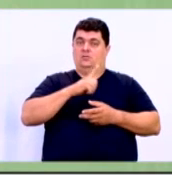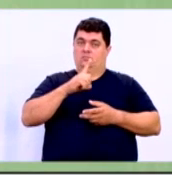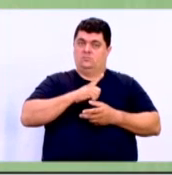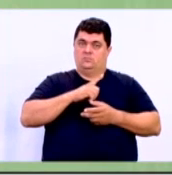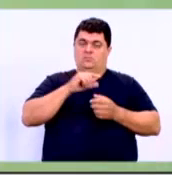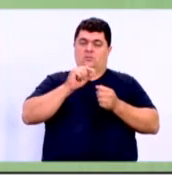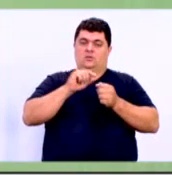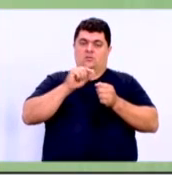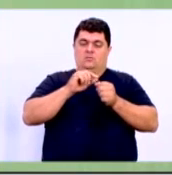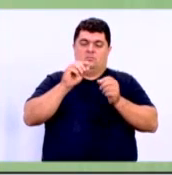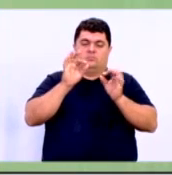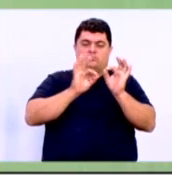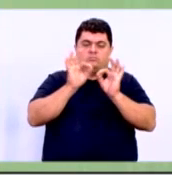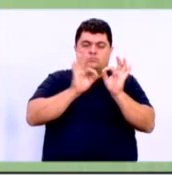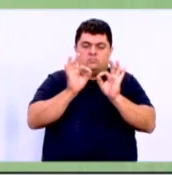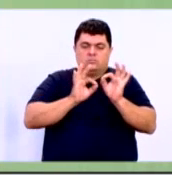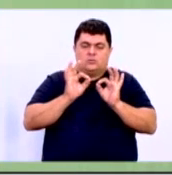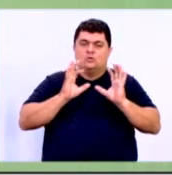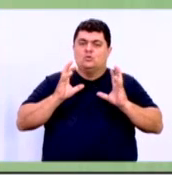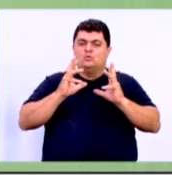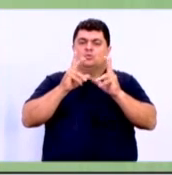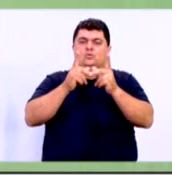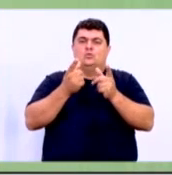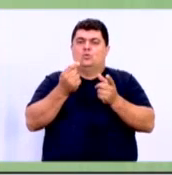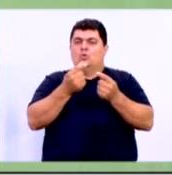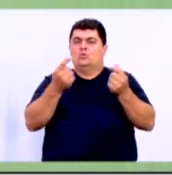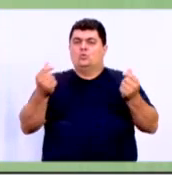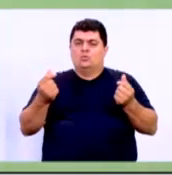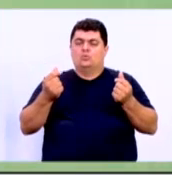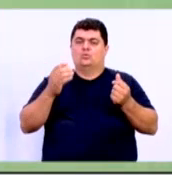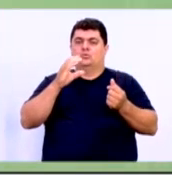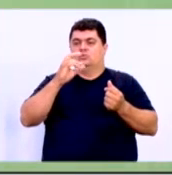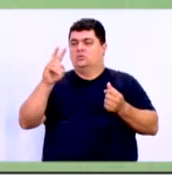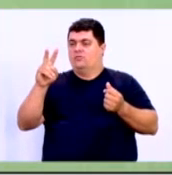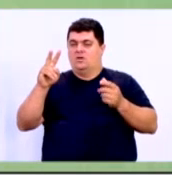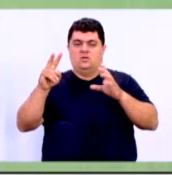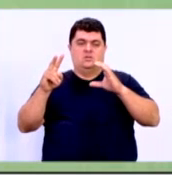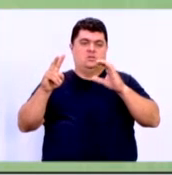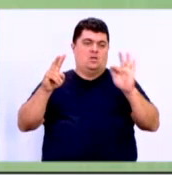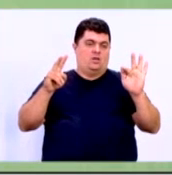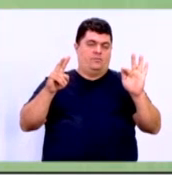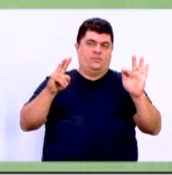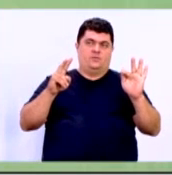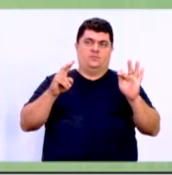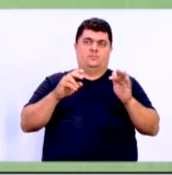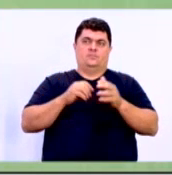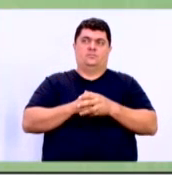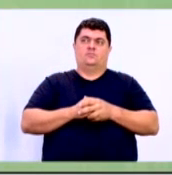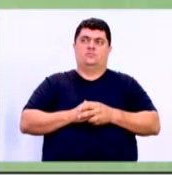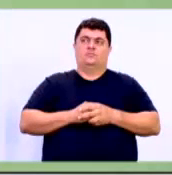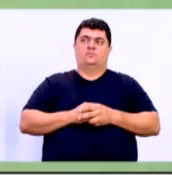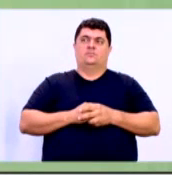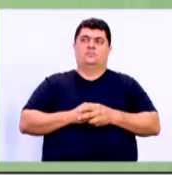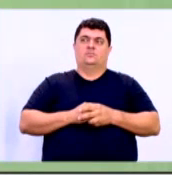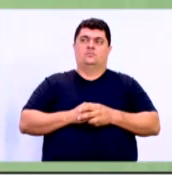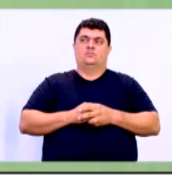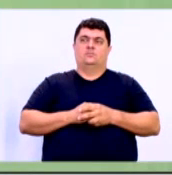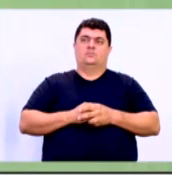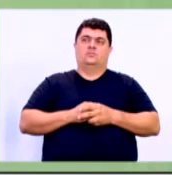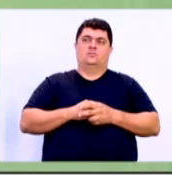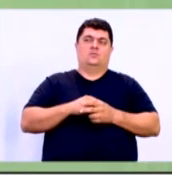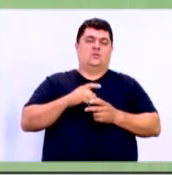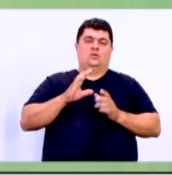consiste na apropriação de todos os custos, lembra? Todos os custos, sejam eles fixos